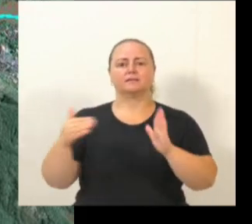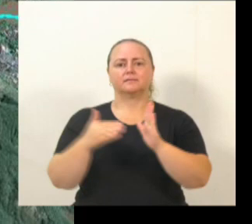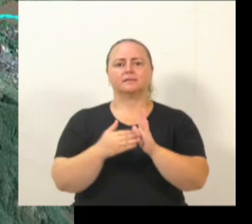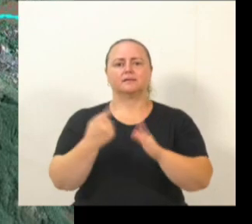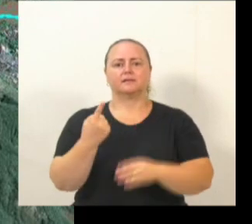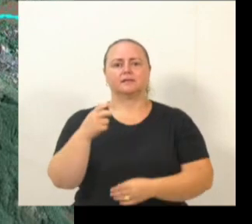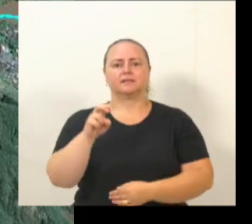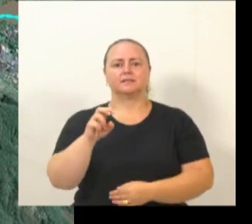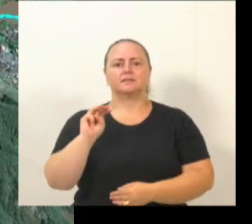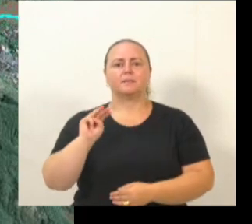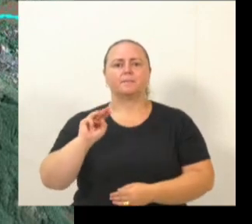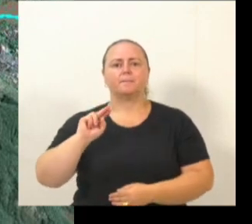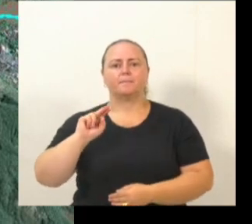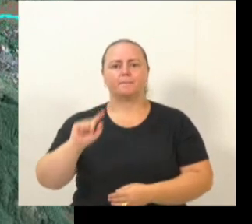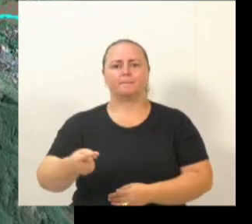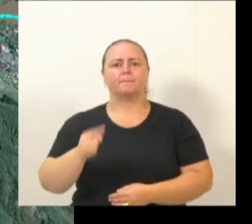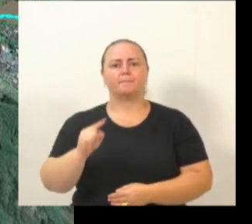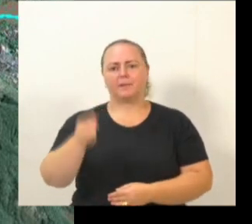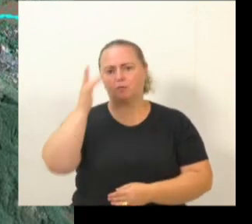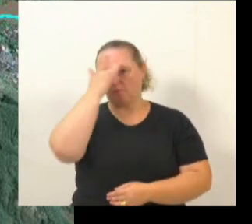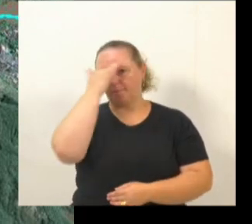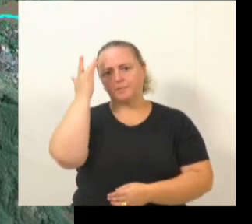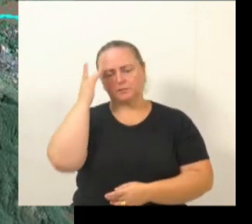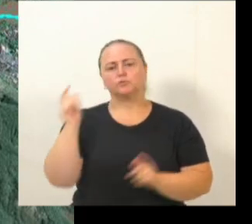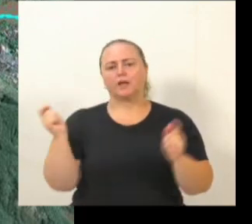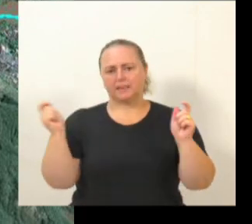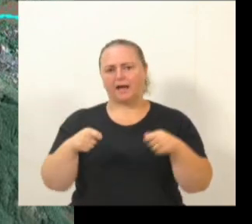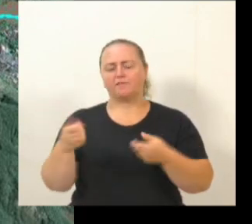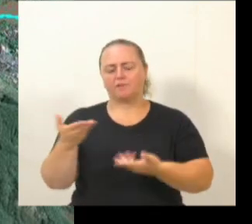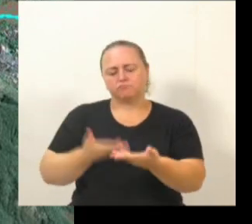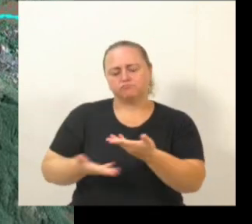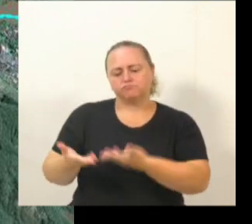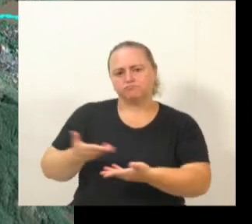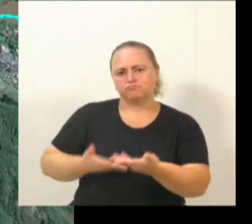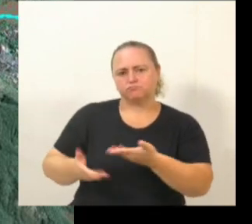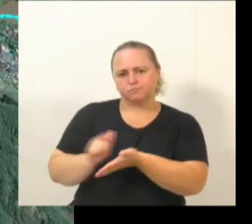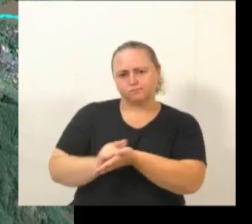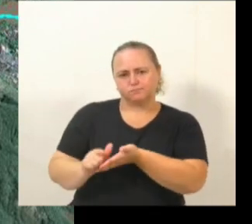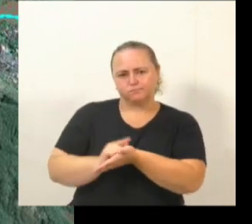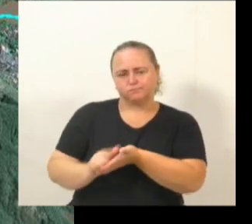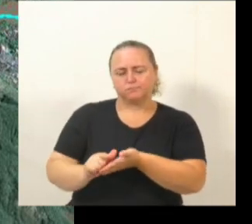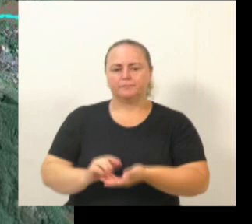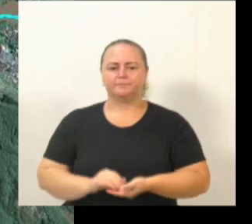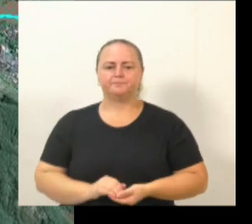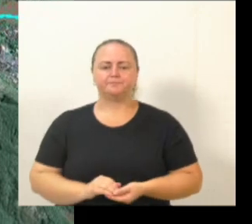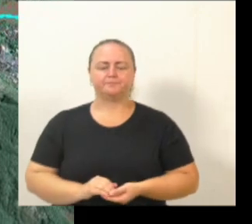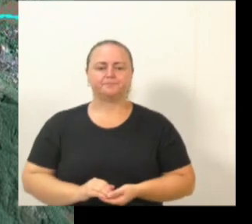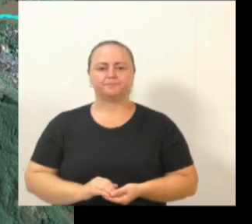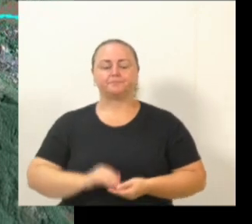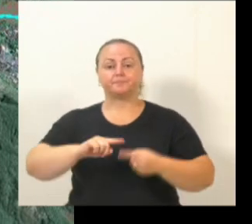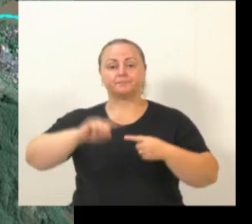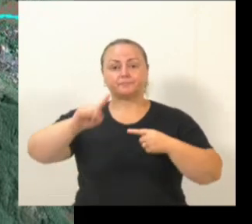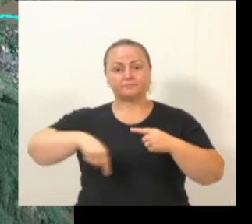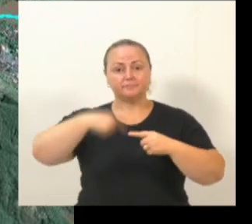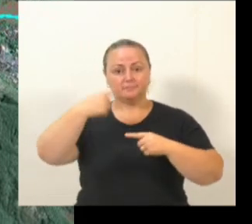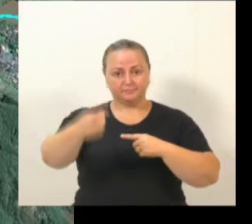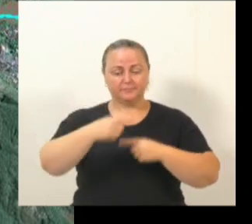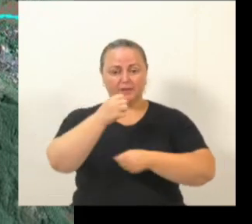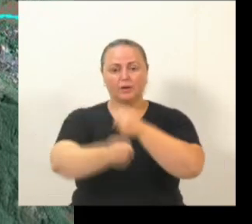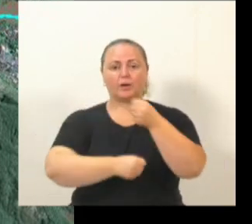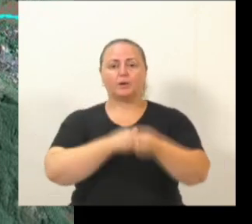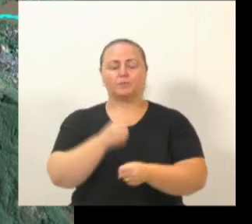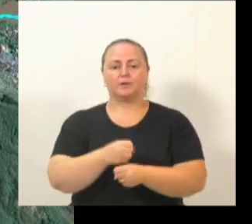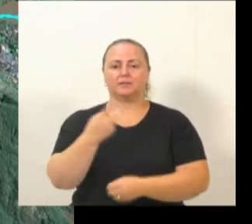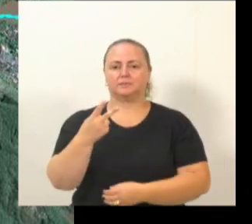de até 15 mil pessoas. Depois disso, em 2005, a Prefeitura e o